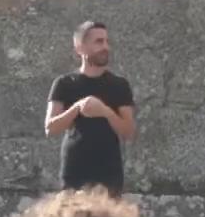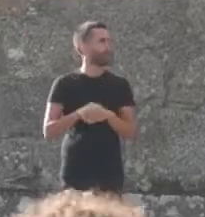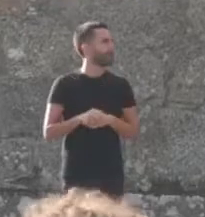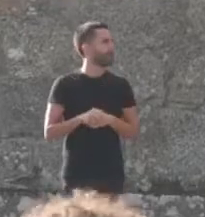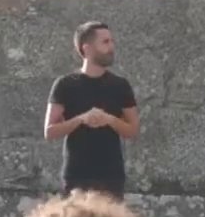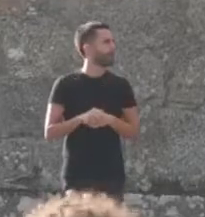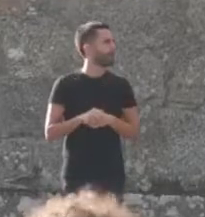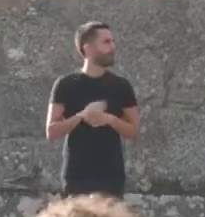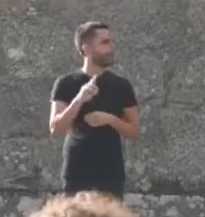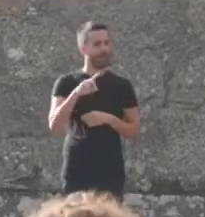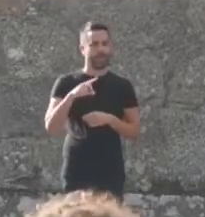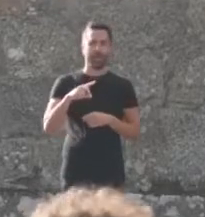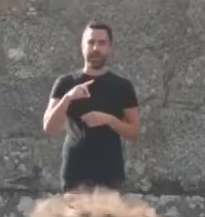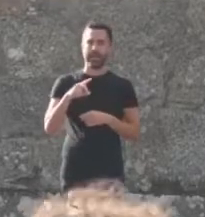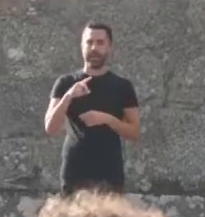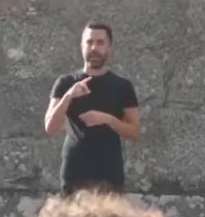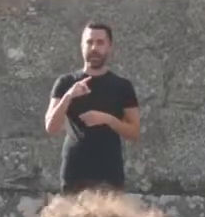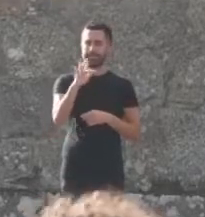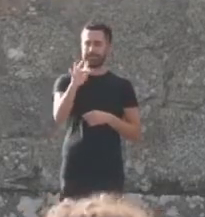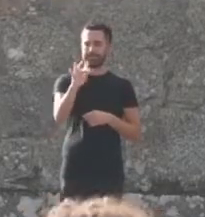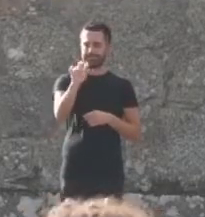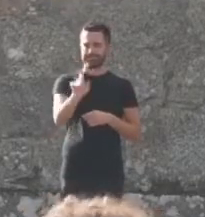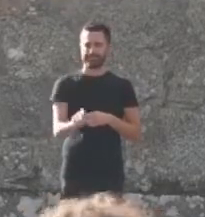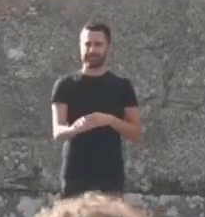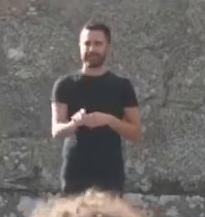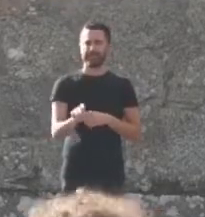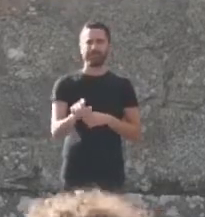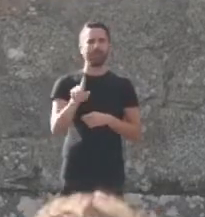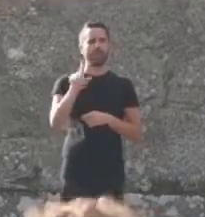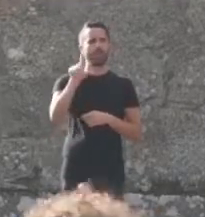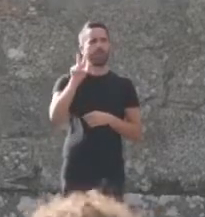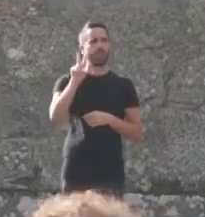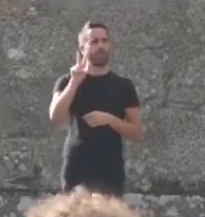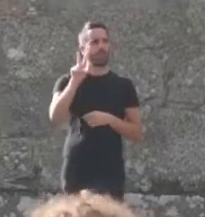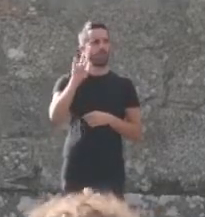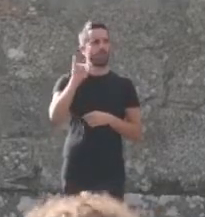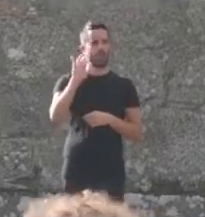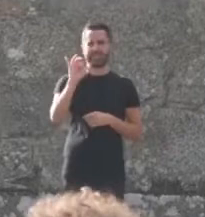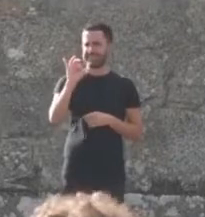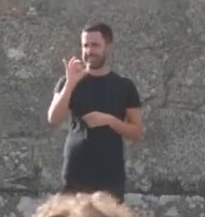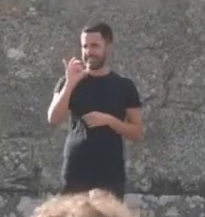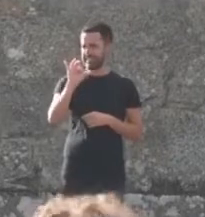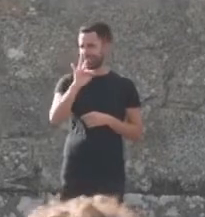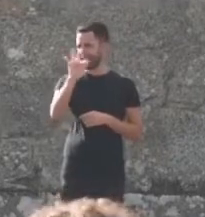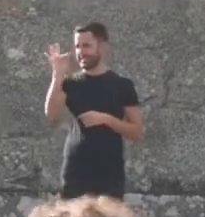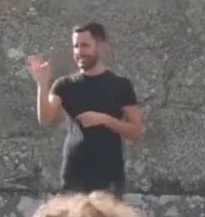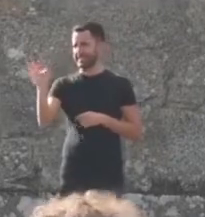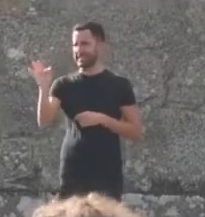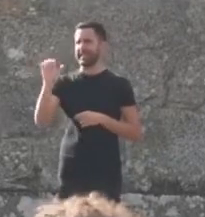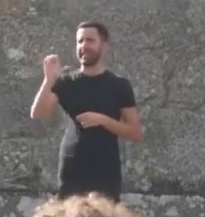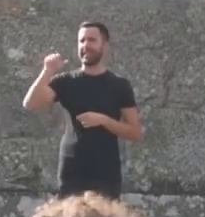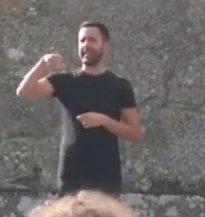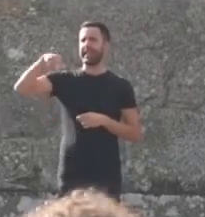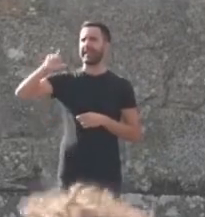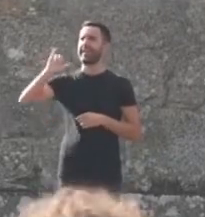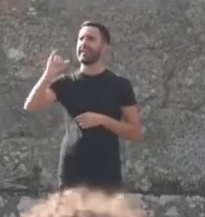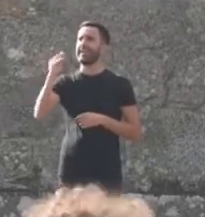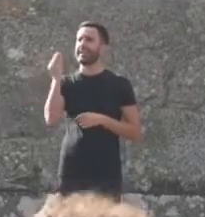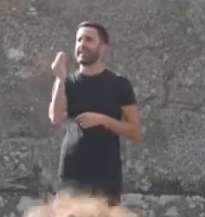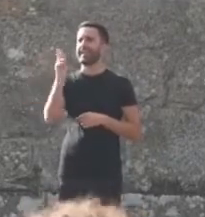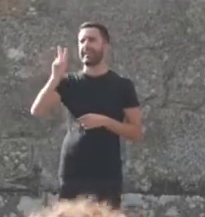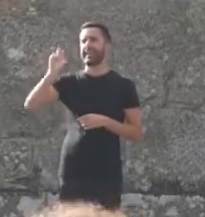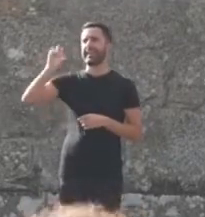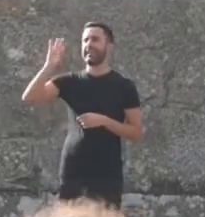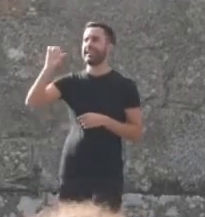Despois de Luis, temos a Enriqueta Otero, que é presidenta